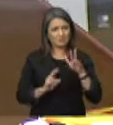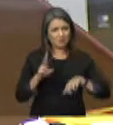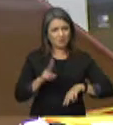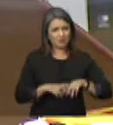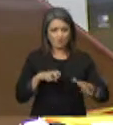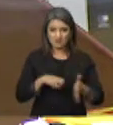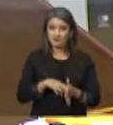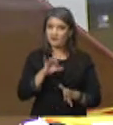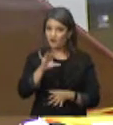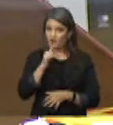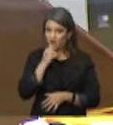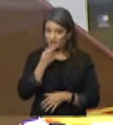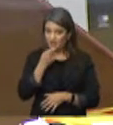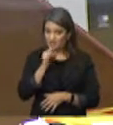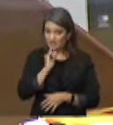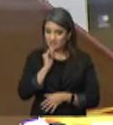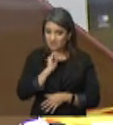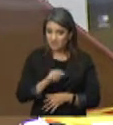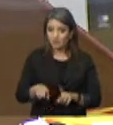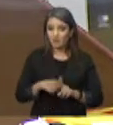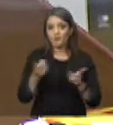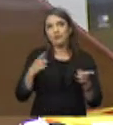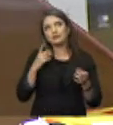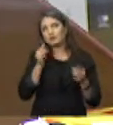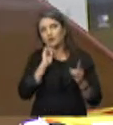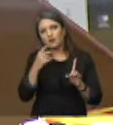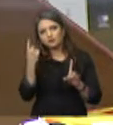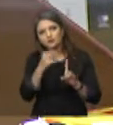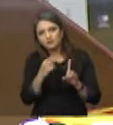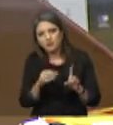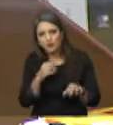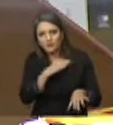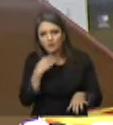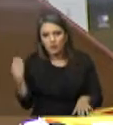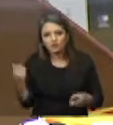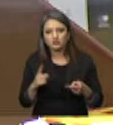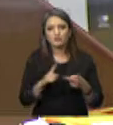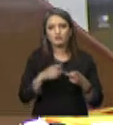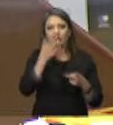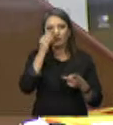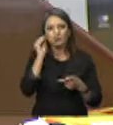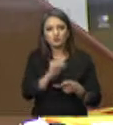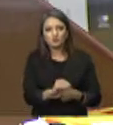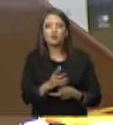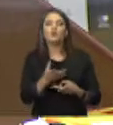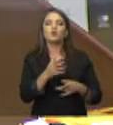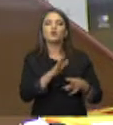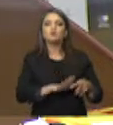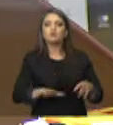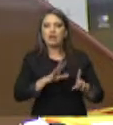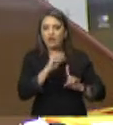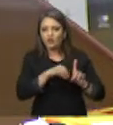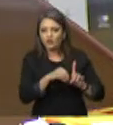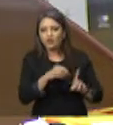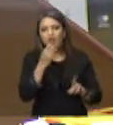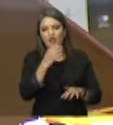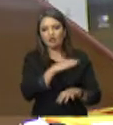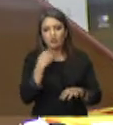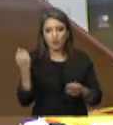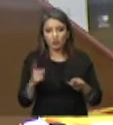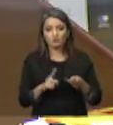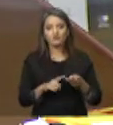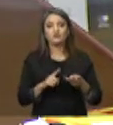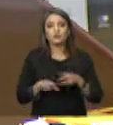anos exemplificativamente lesão corporal seguida de morte abandono de incapaz seguido de morte o Peculato doloso e a